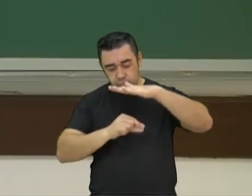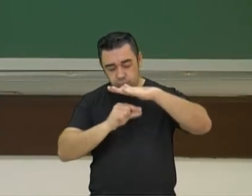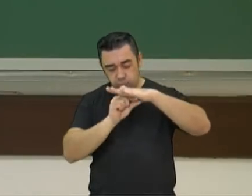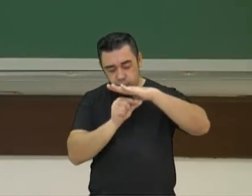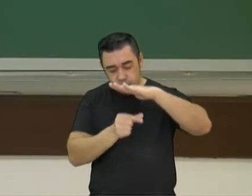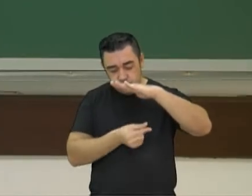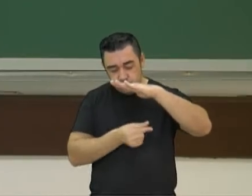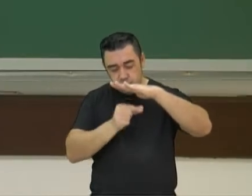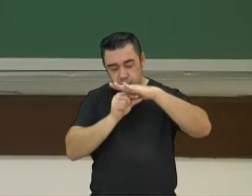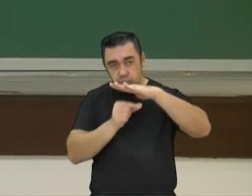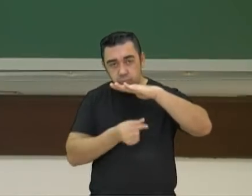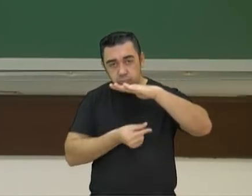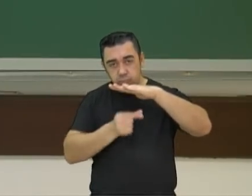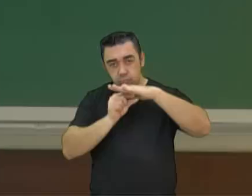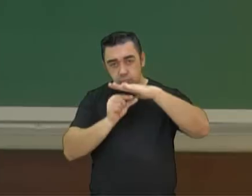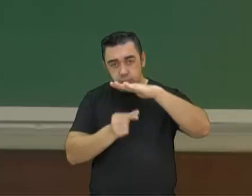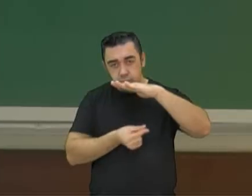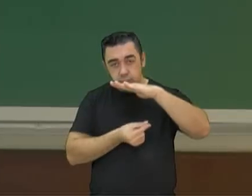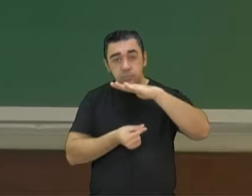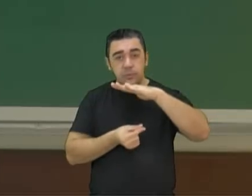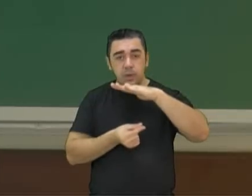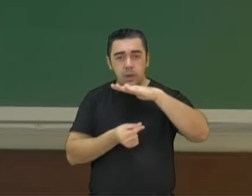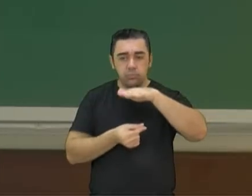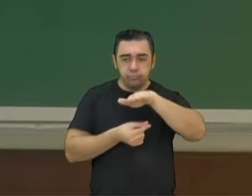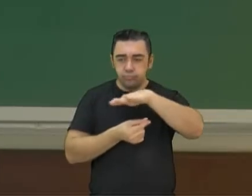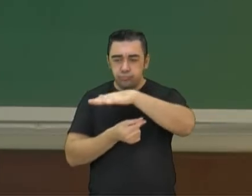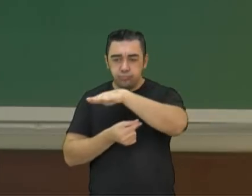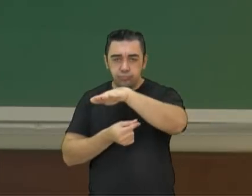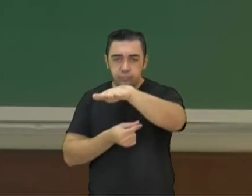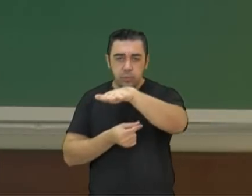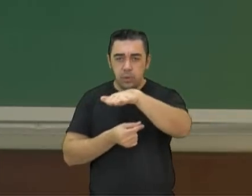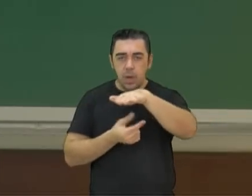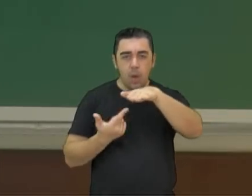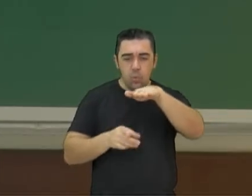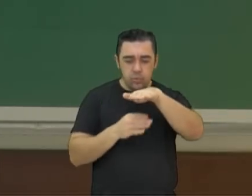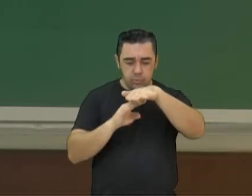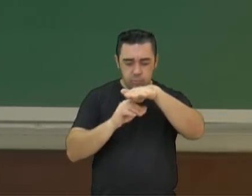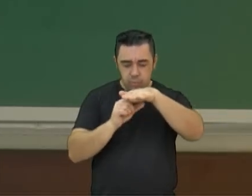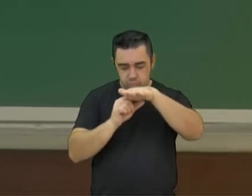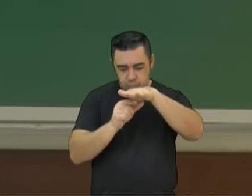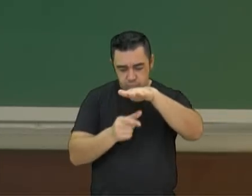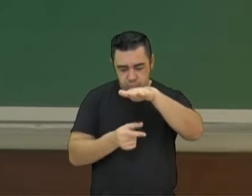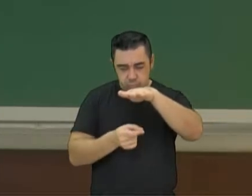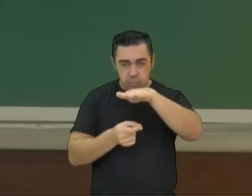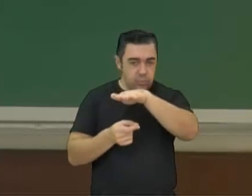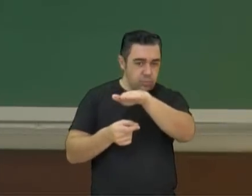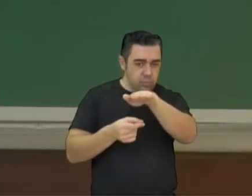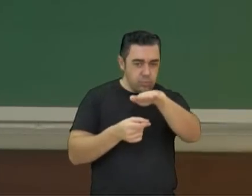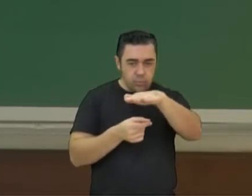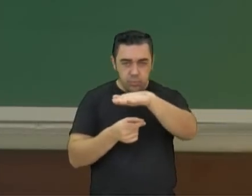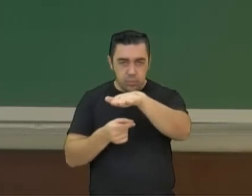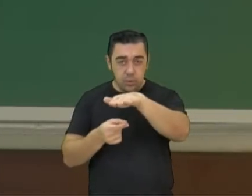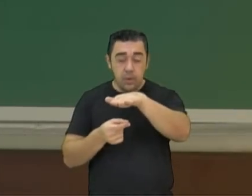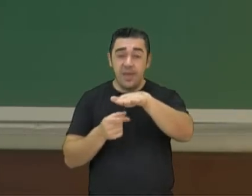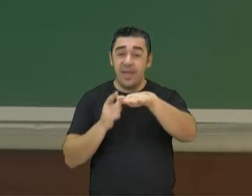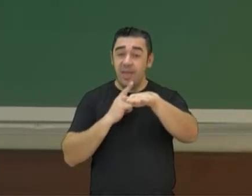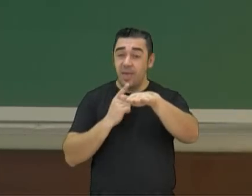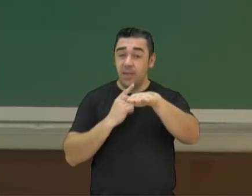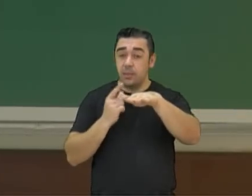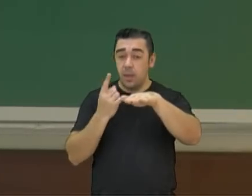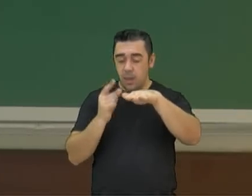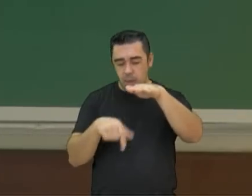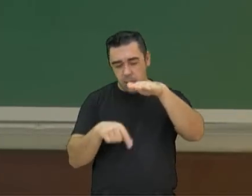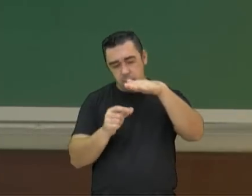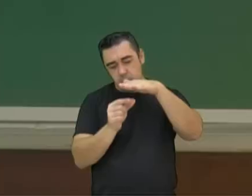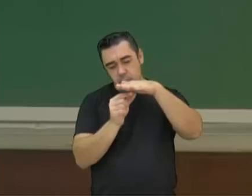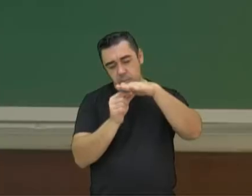da água e que ajuda na direção da prancha na água. Então, com essa prancha bidirecional,